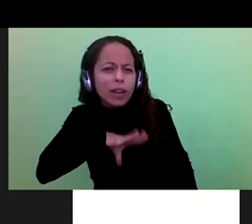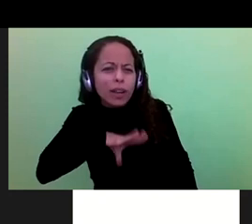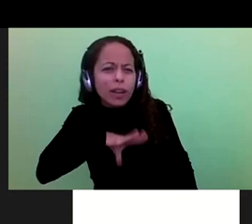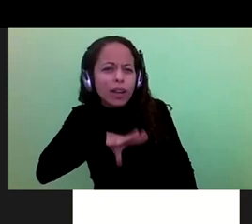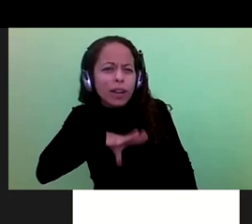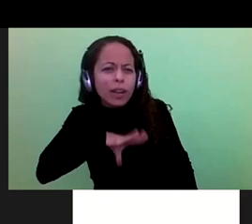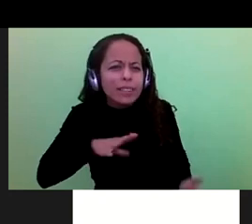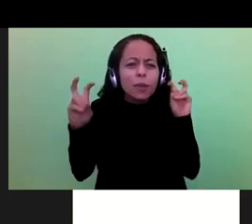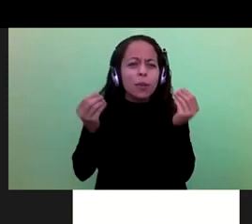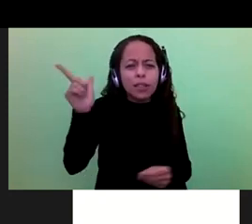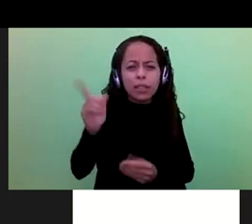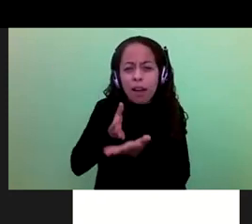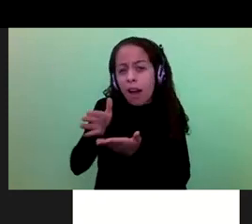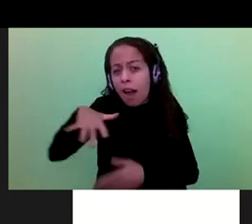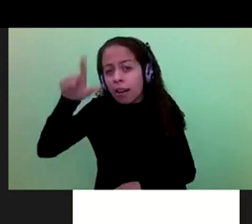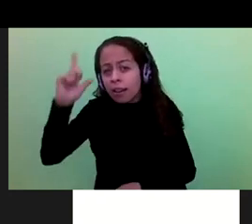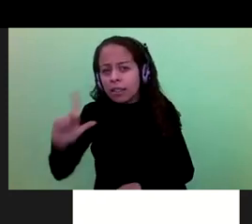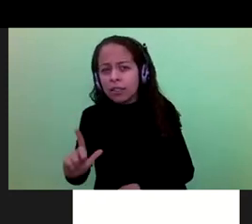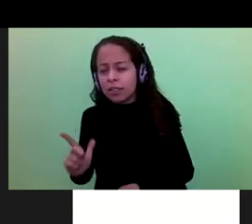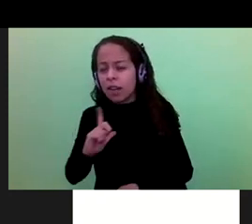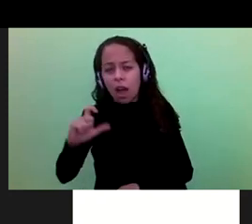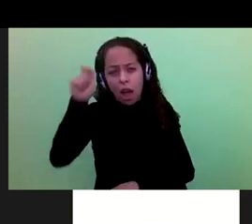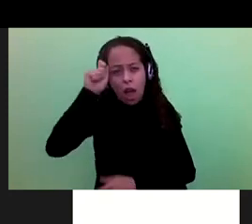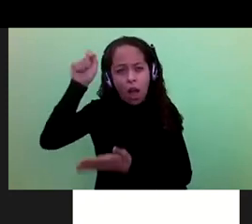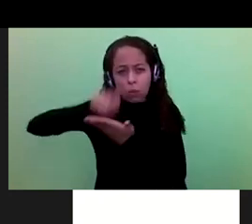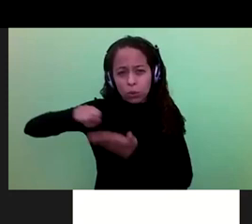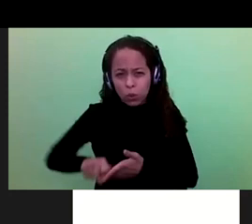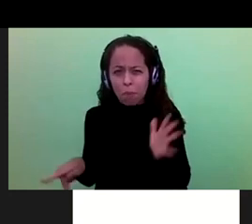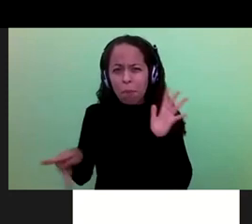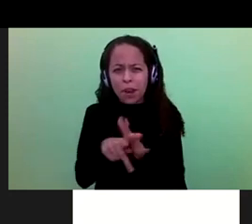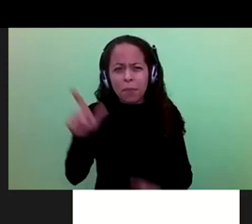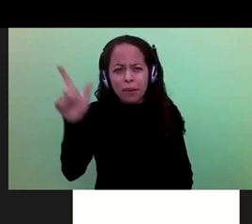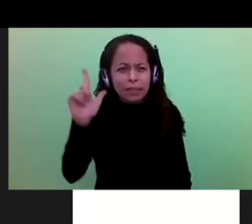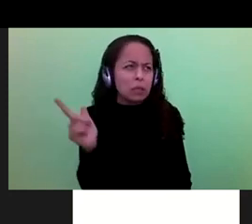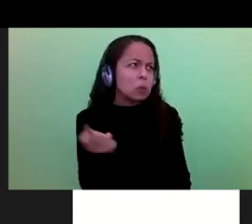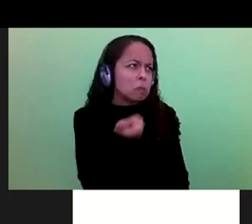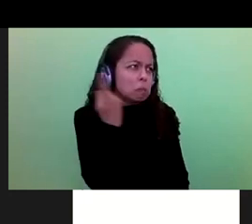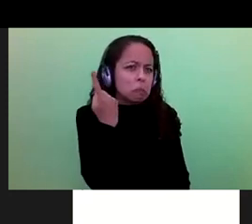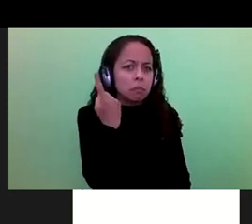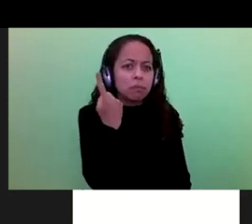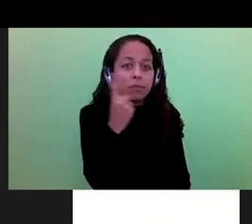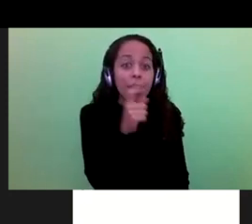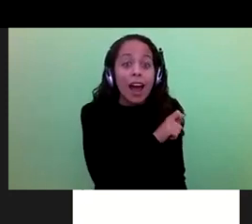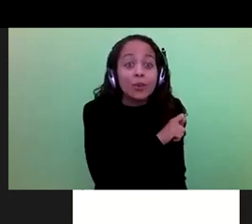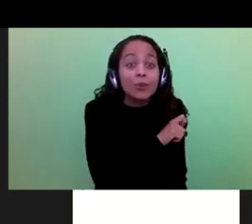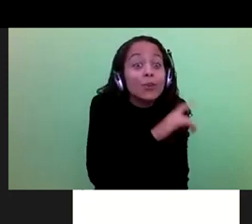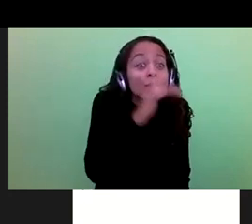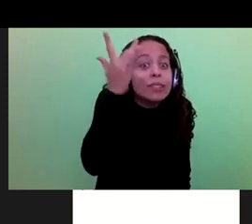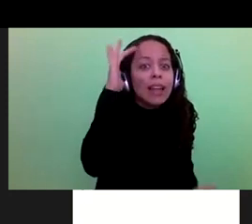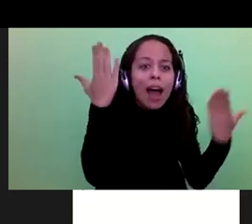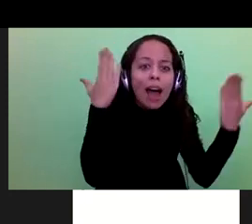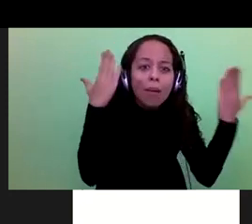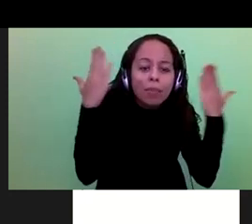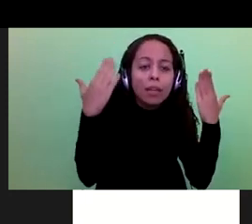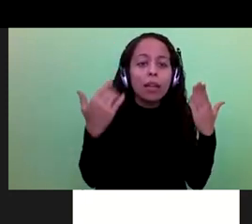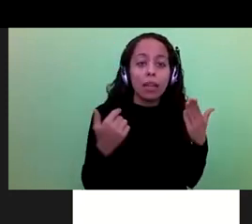literária, falando de autores da literatura, eles às vezes não sabem.